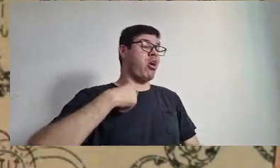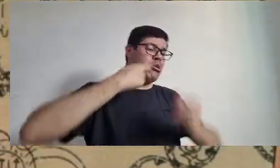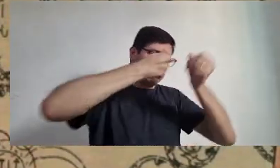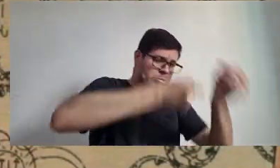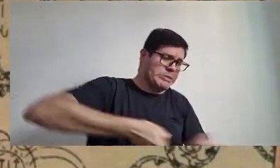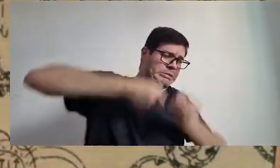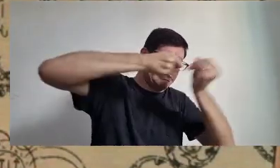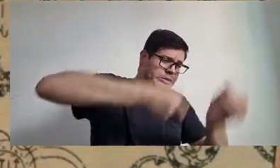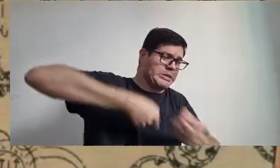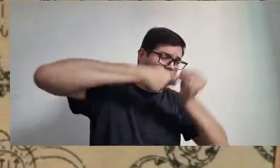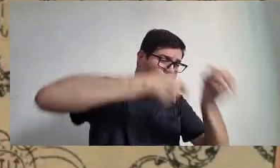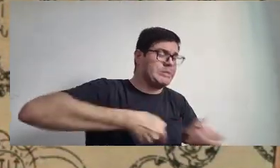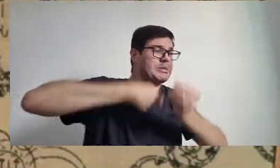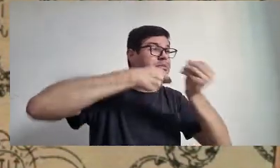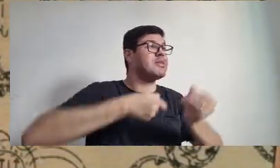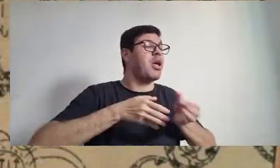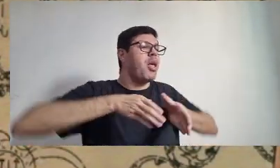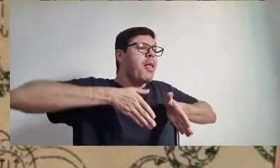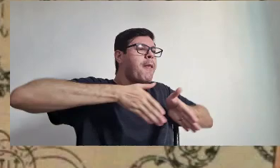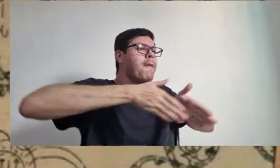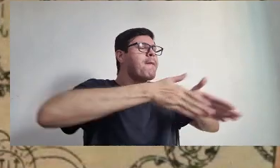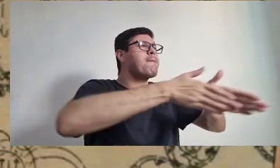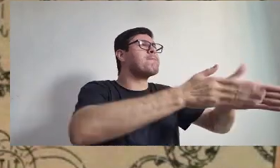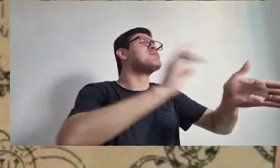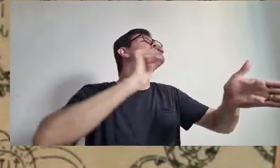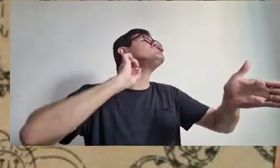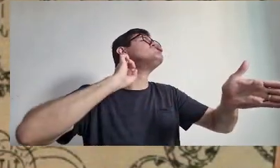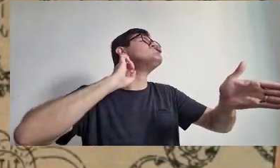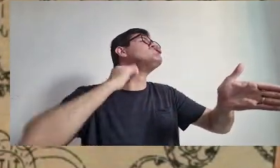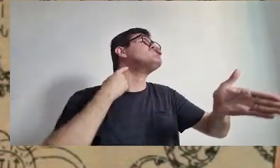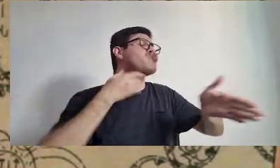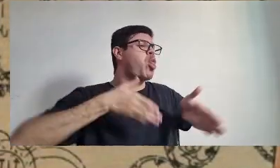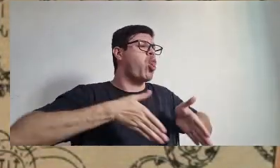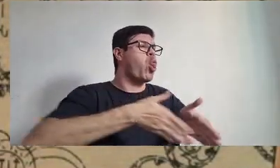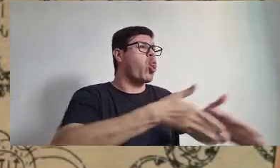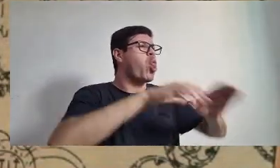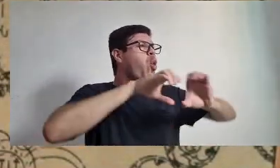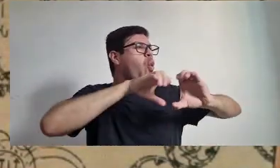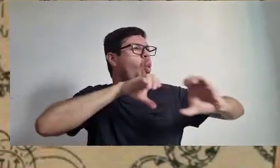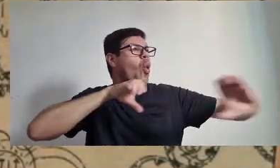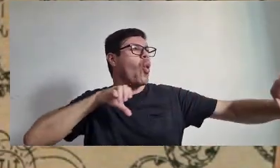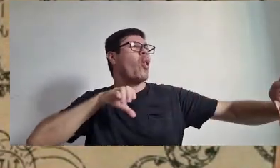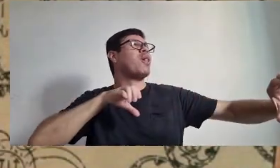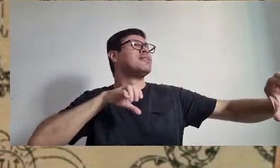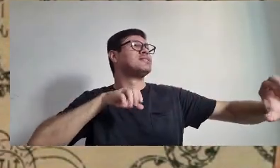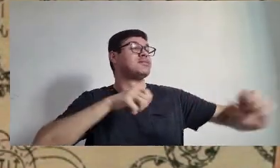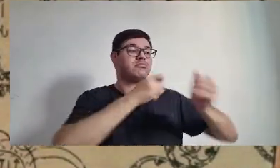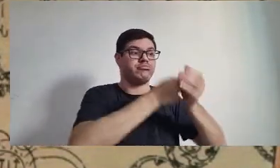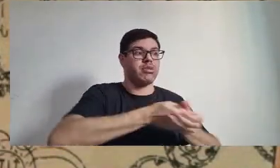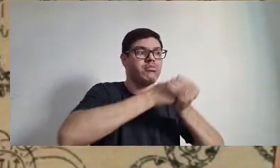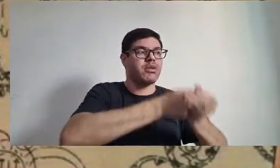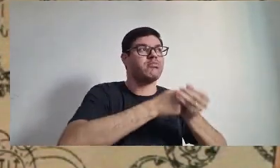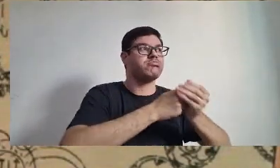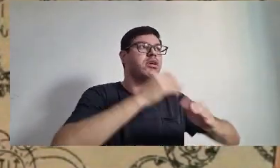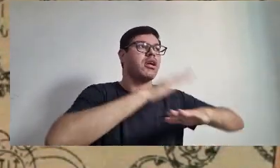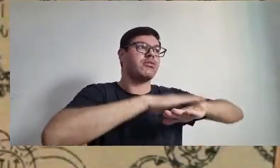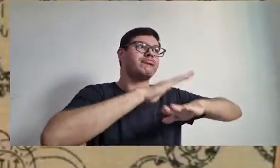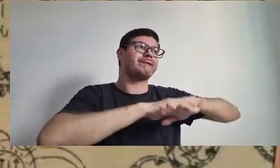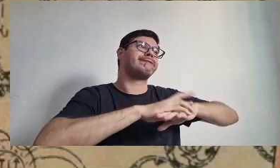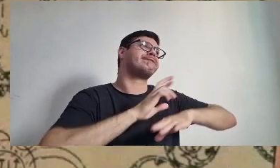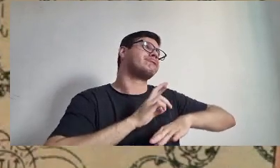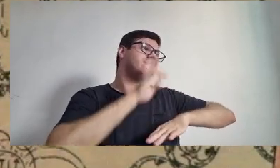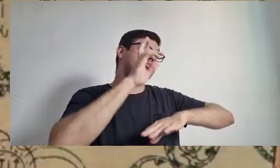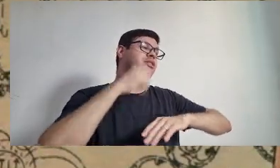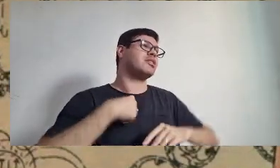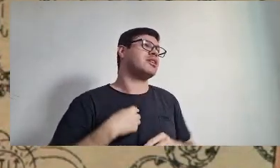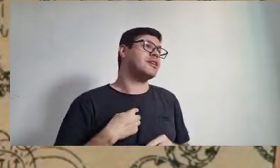passar a rede de esgoto, aquilo que eu tinha que fazer. Eu chegava a desmaiar, porque o fiscal fazia